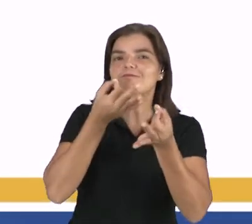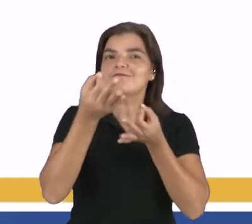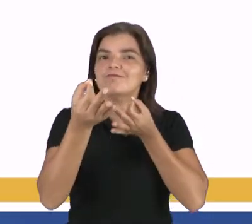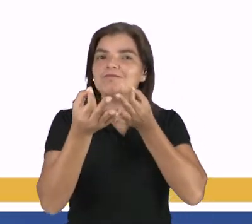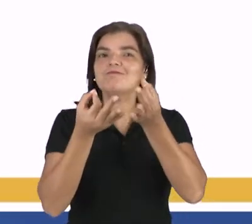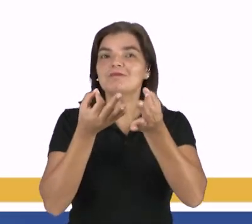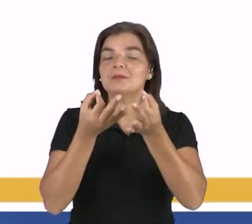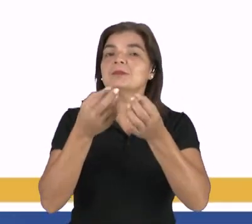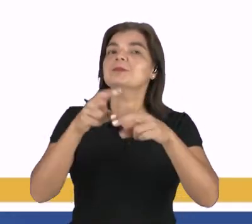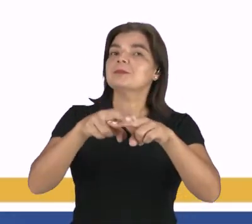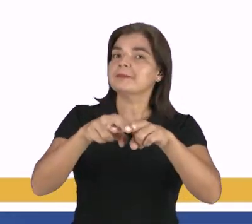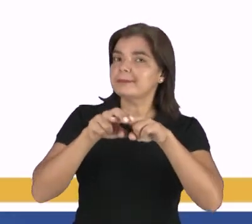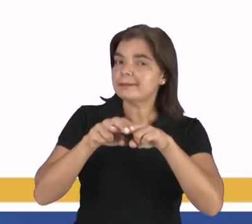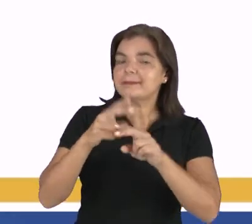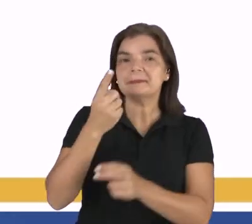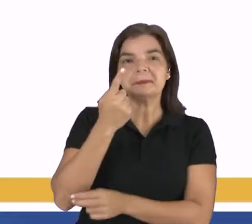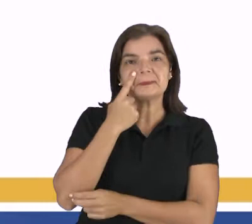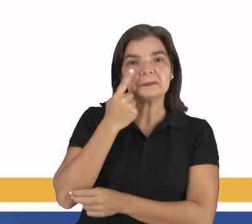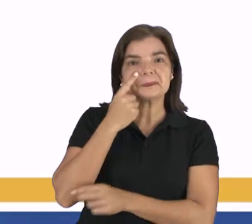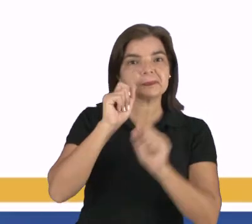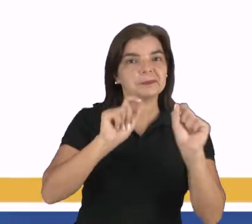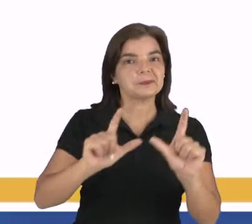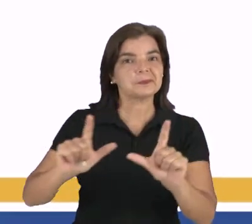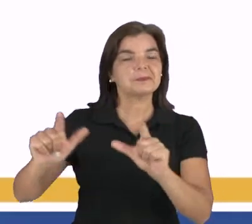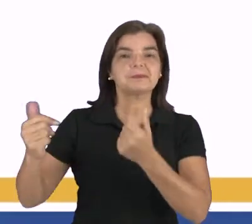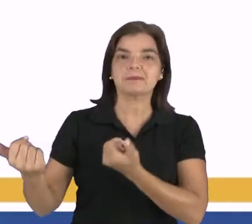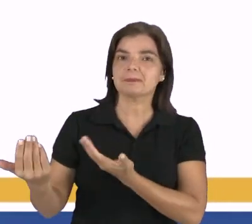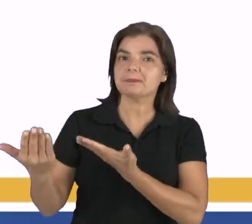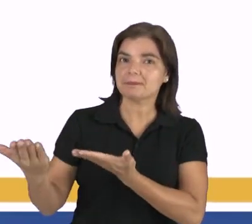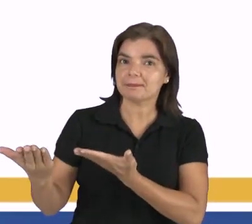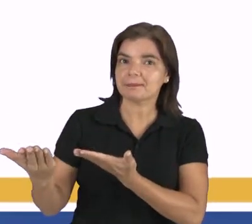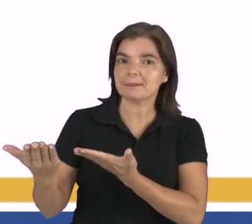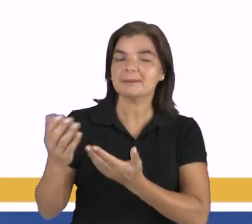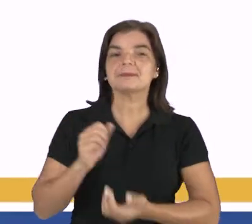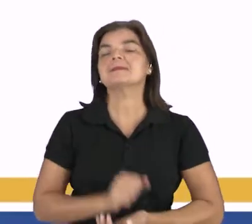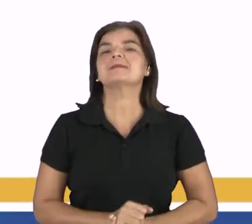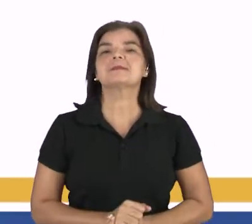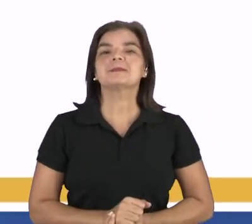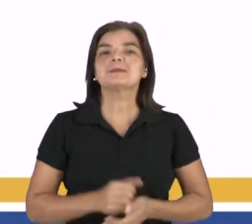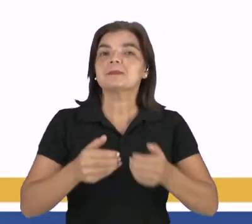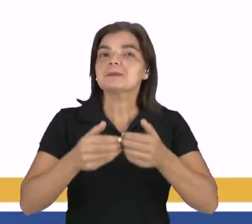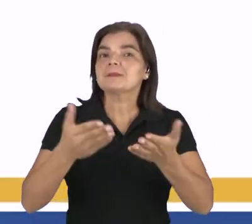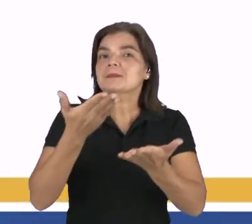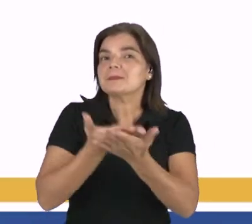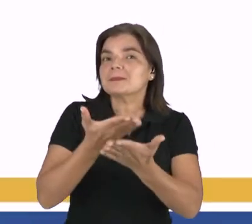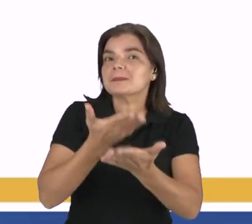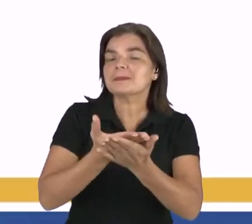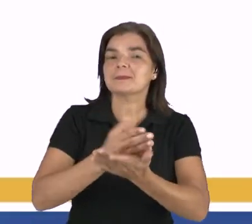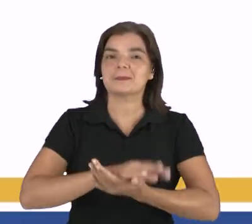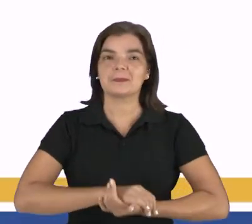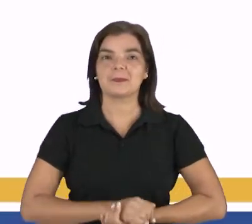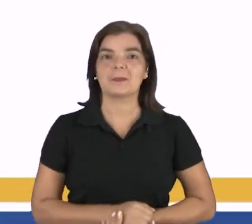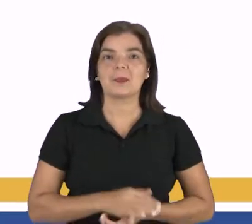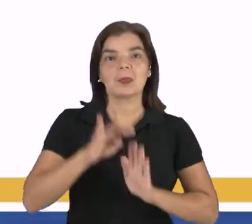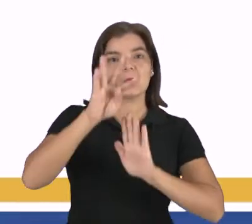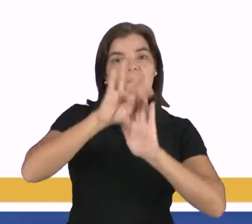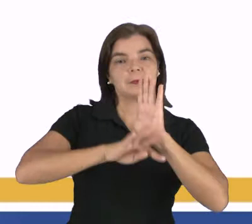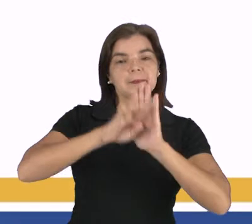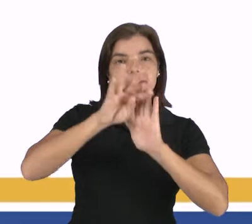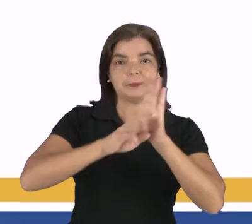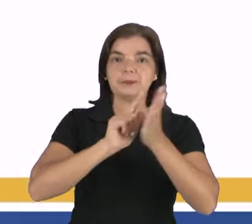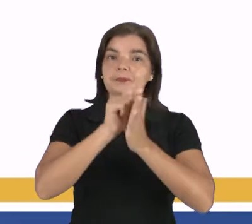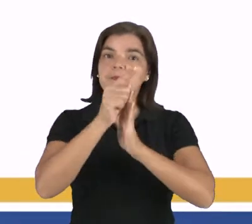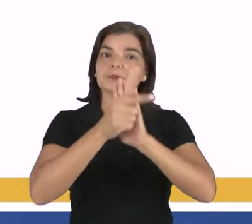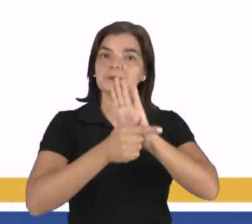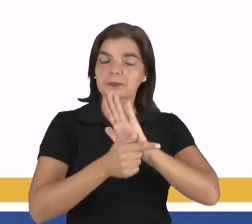por isso, observem aí essas ilustrações que eu trouxe para abrir a nossa aula, tá?